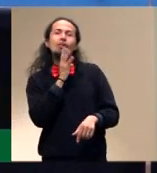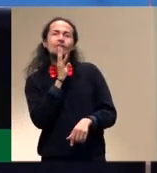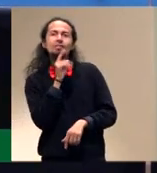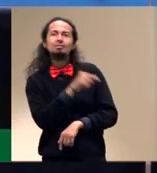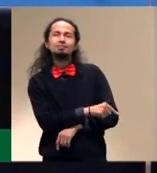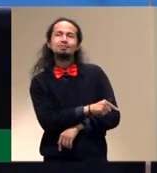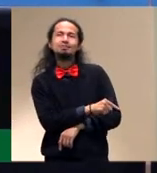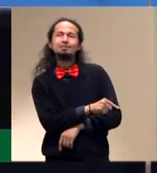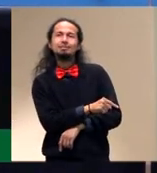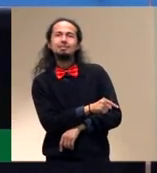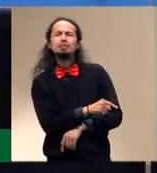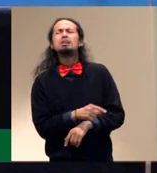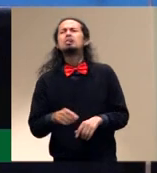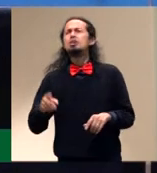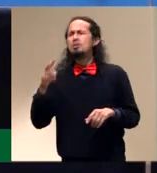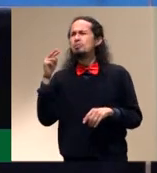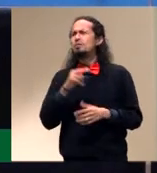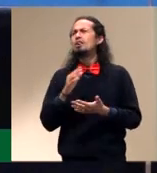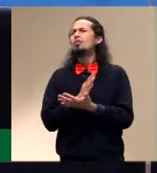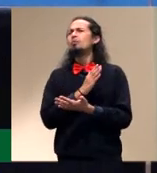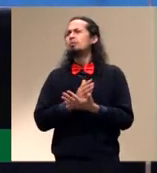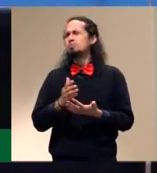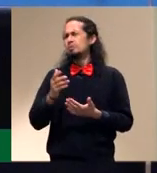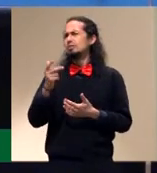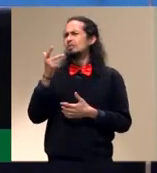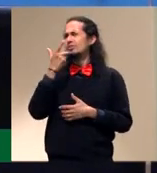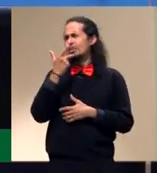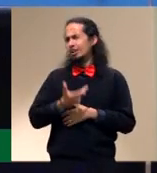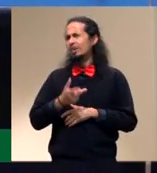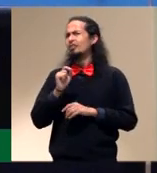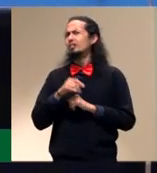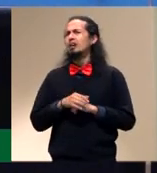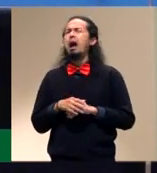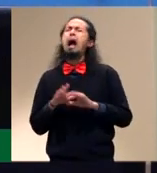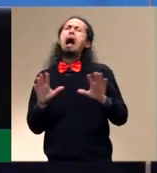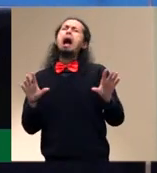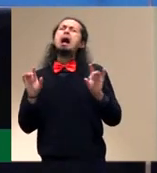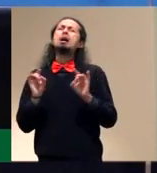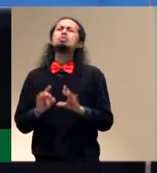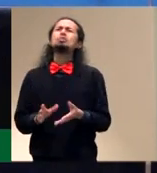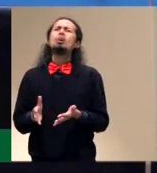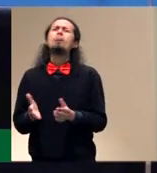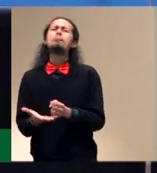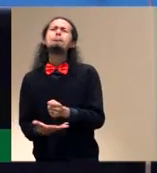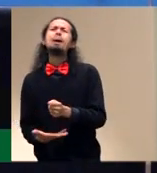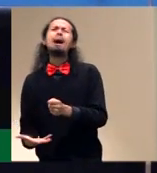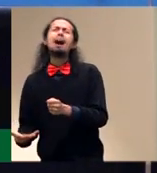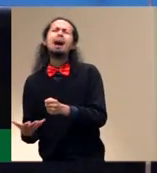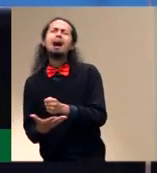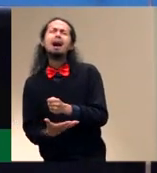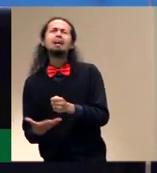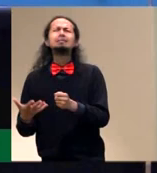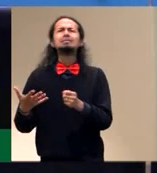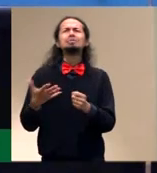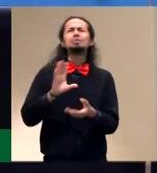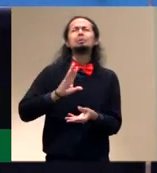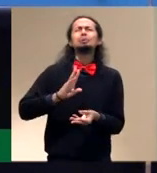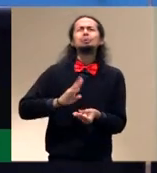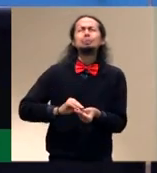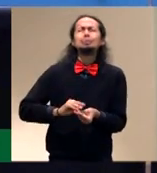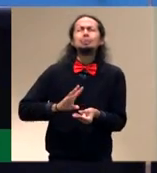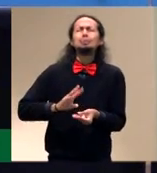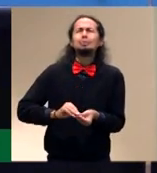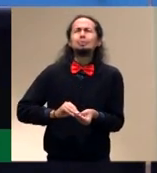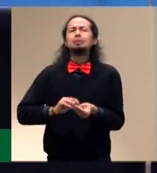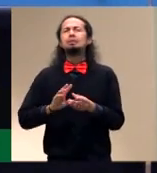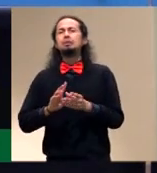as pessoas dizerem, né, é só uma noçãozinha. Depois, nos anos